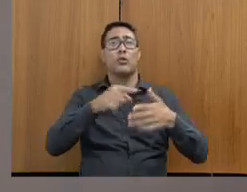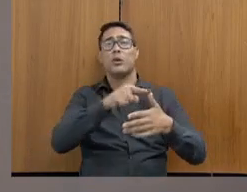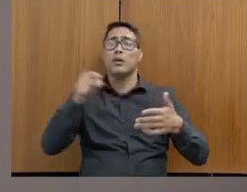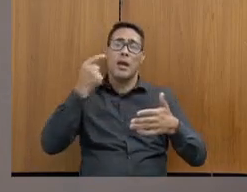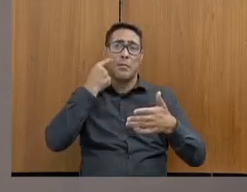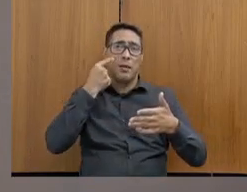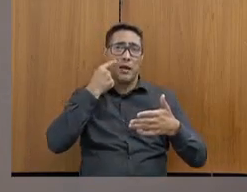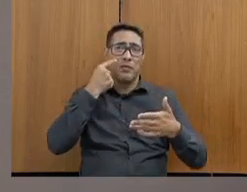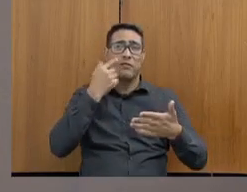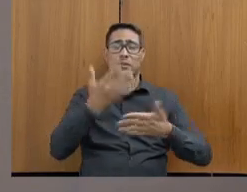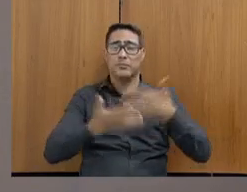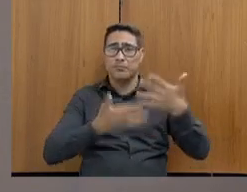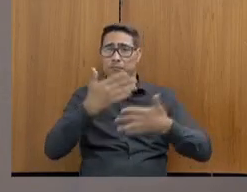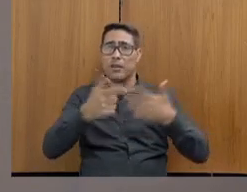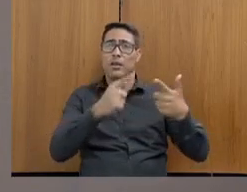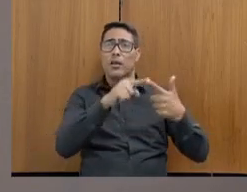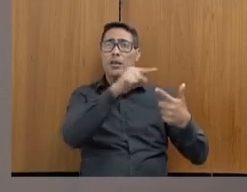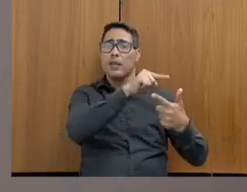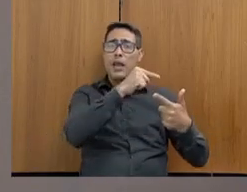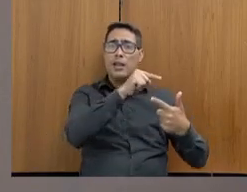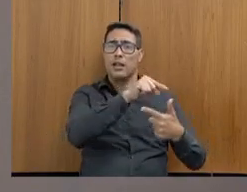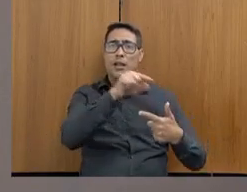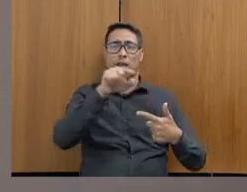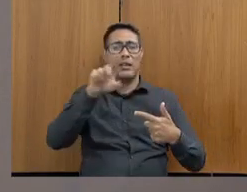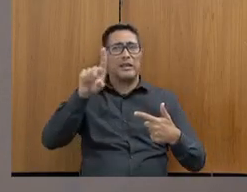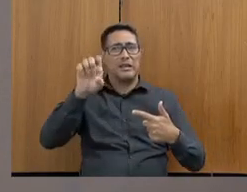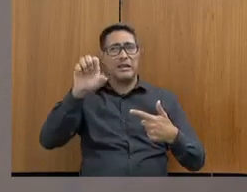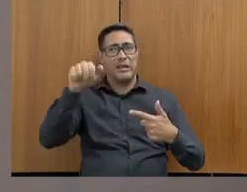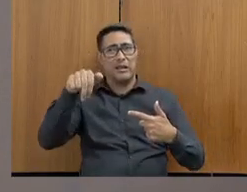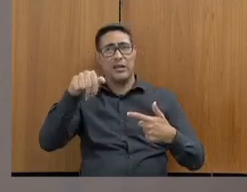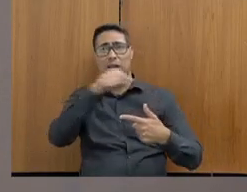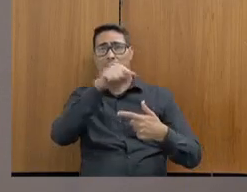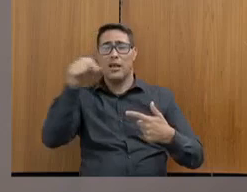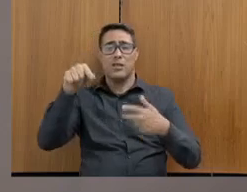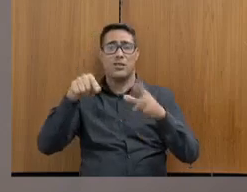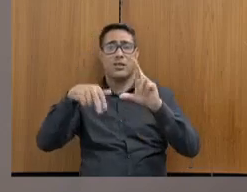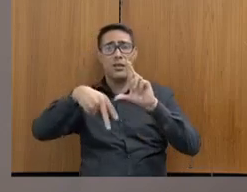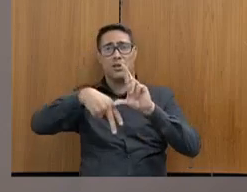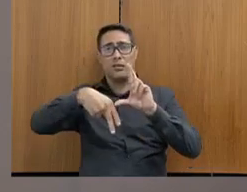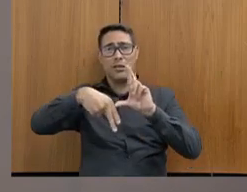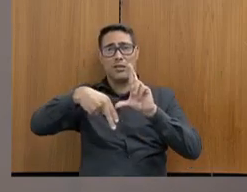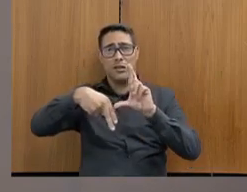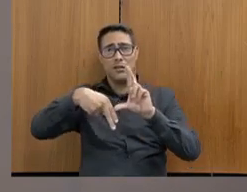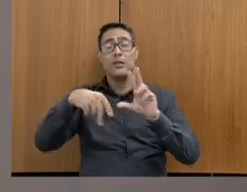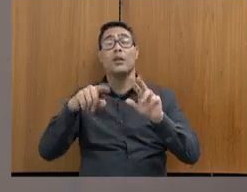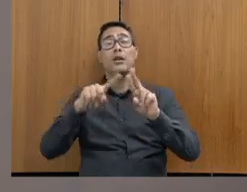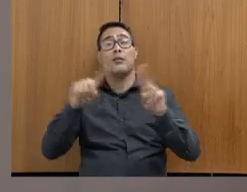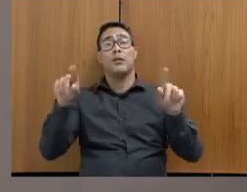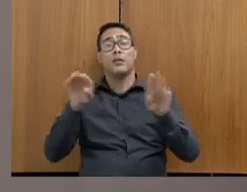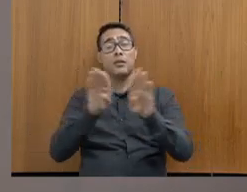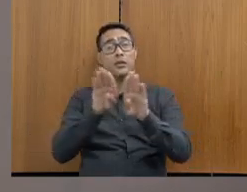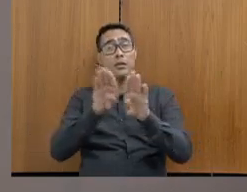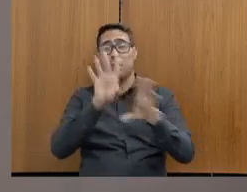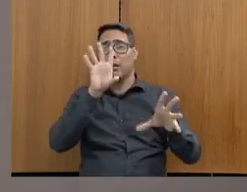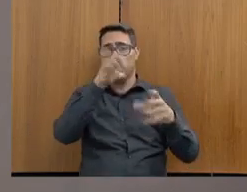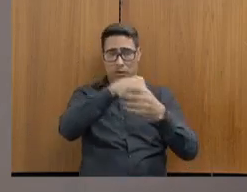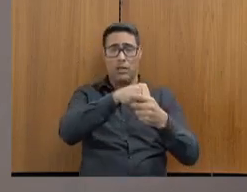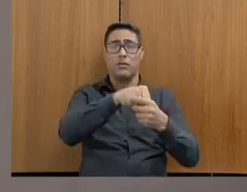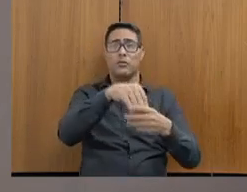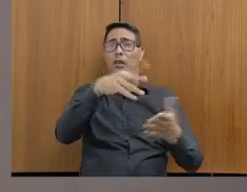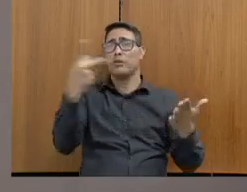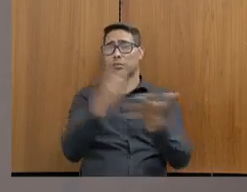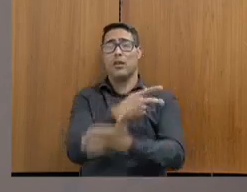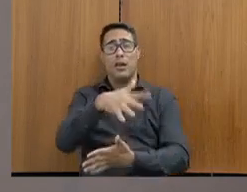da Dean é de Ribeirão das Neves né mas de toda maneira é dentre as nossas ações